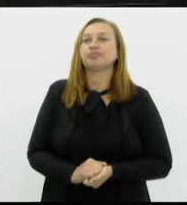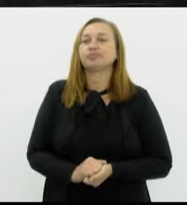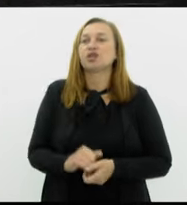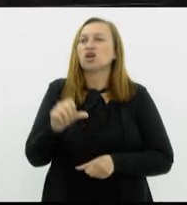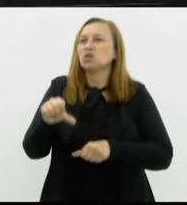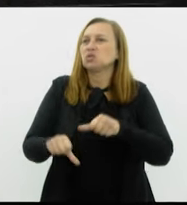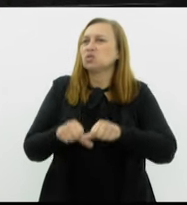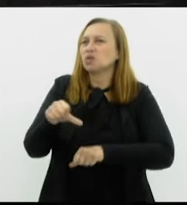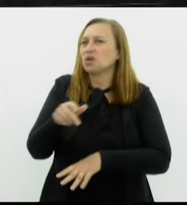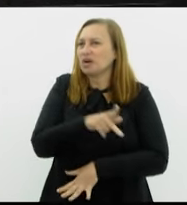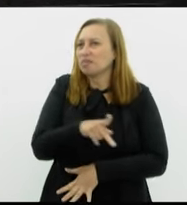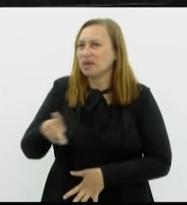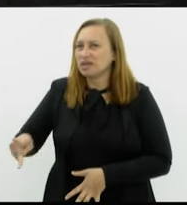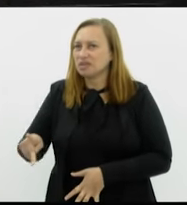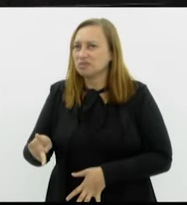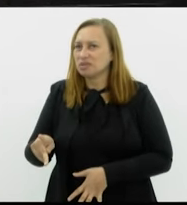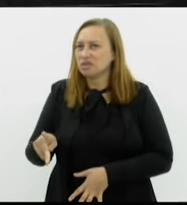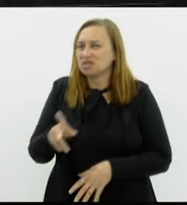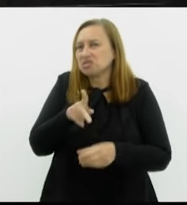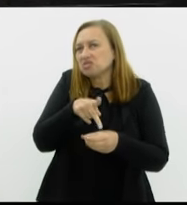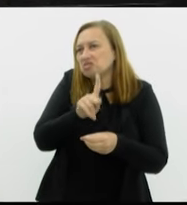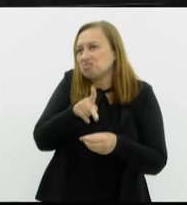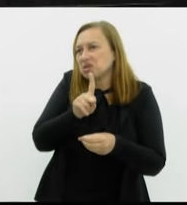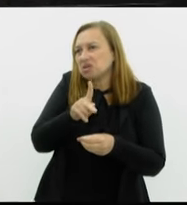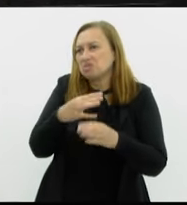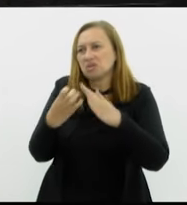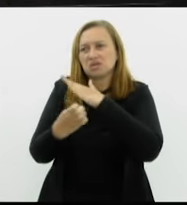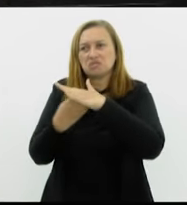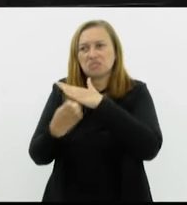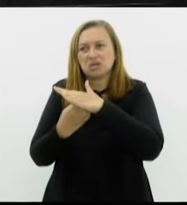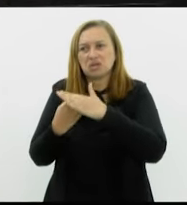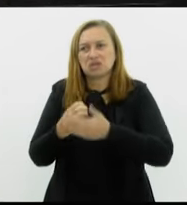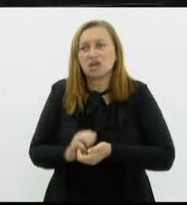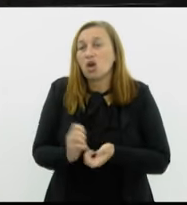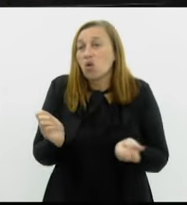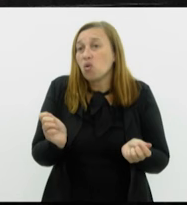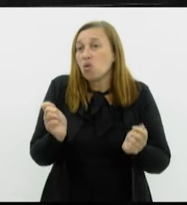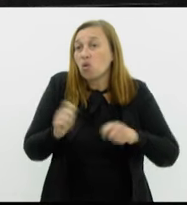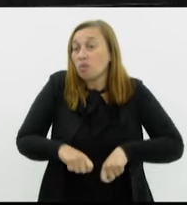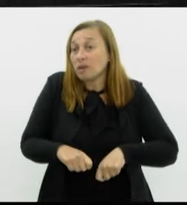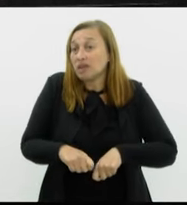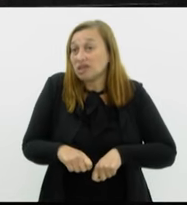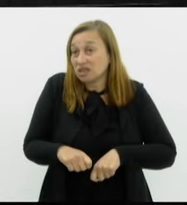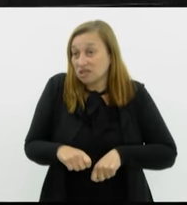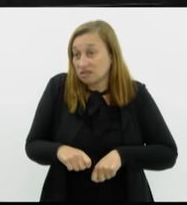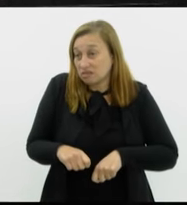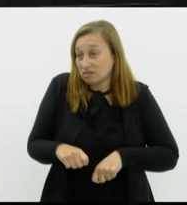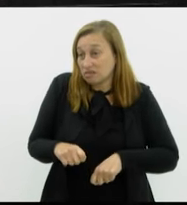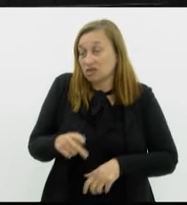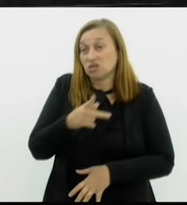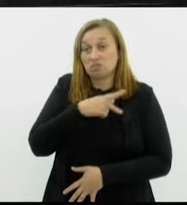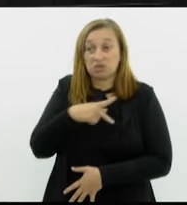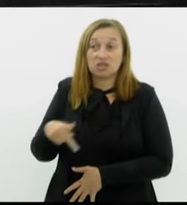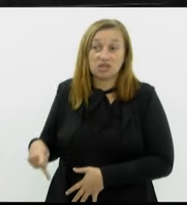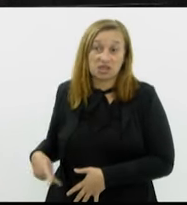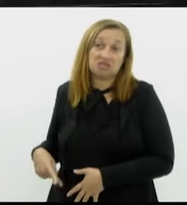Trocar a presidência de uma estatal é de competência do presidente da